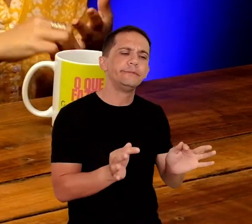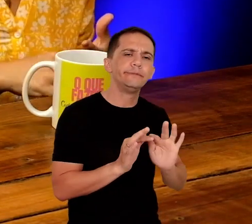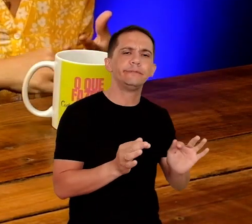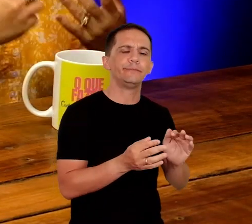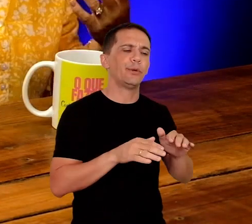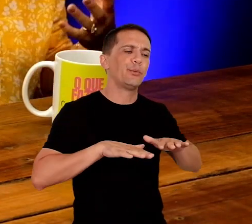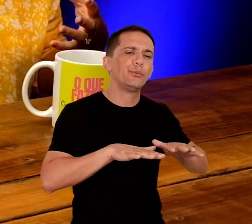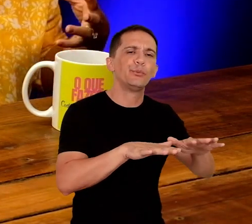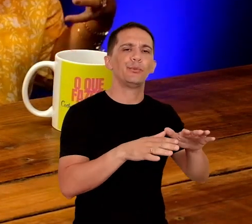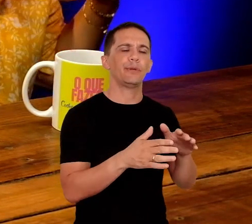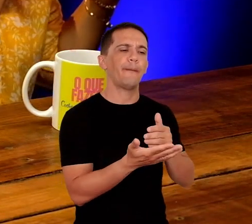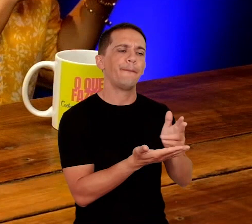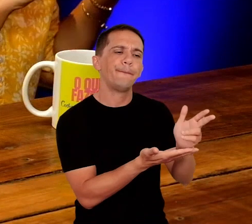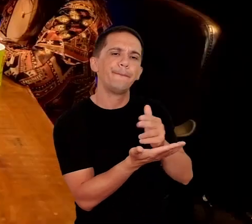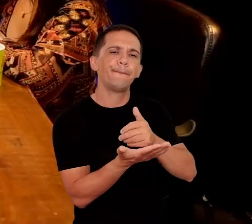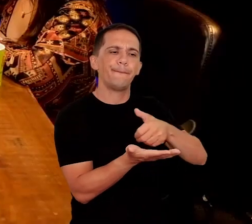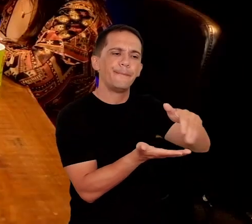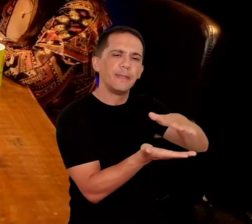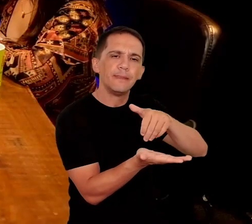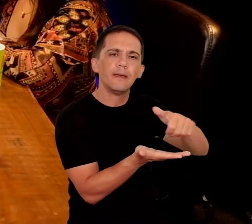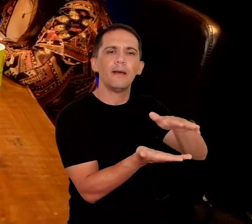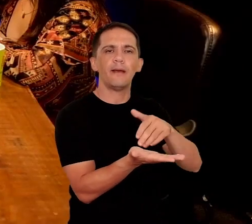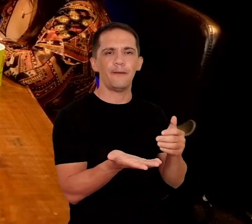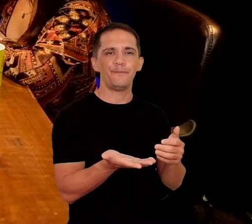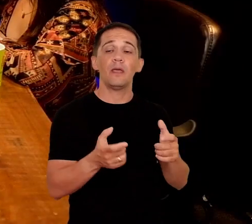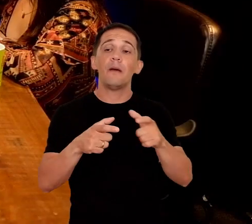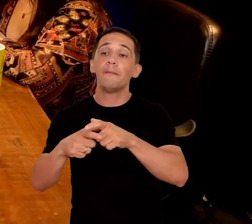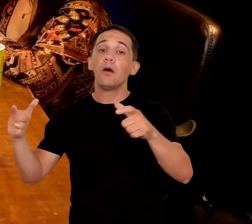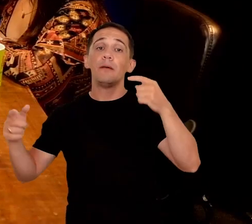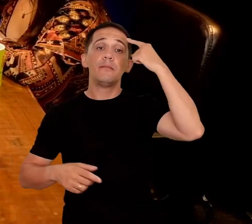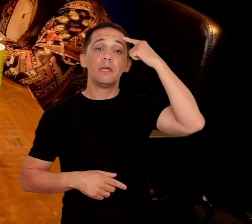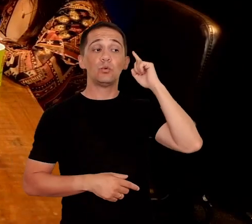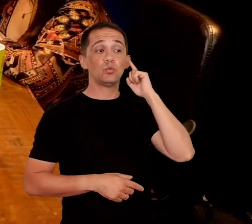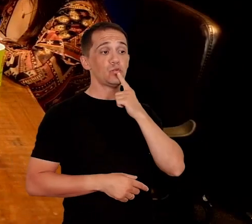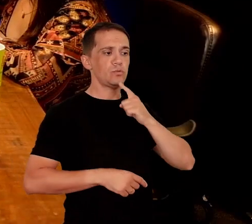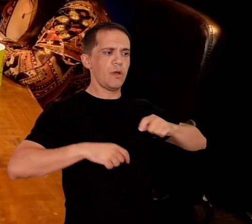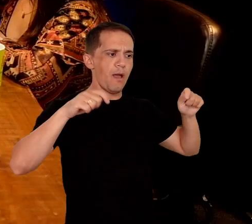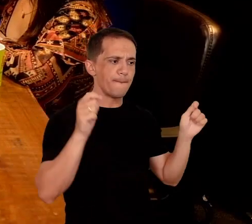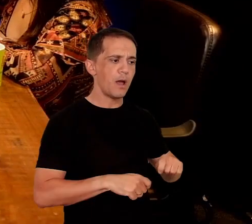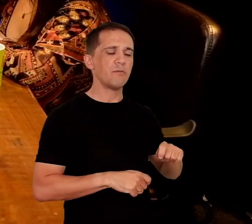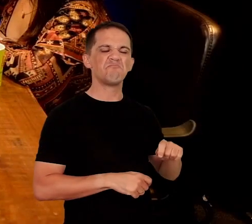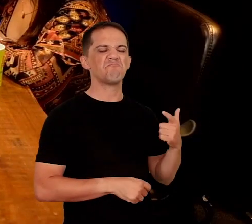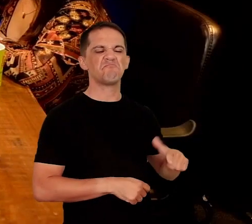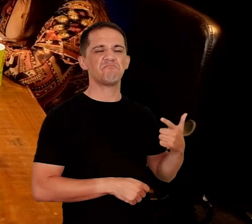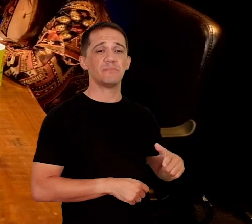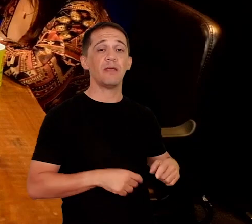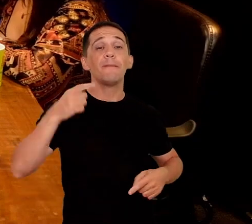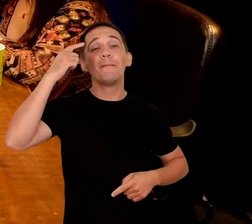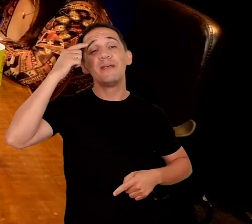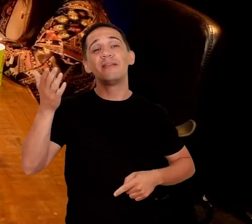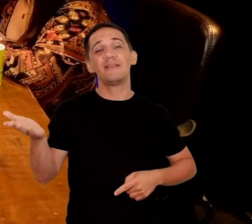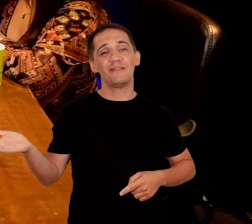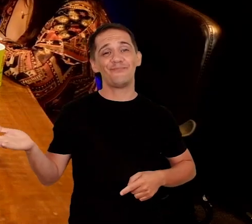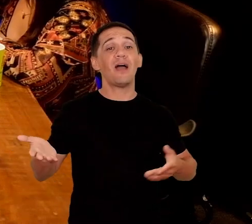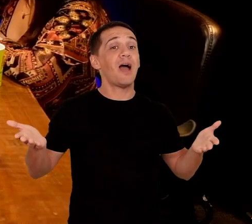para pintar, né? Eles tinham outro não é ver, mas assim, não entendiam muito bem a capacidade, digamos assim, do surdo,